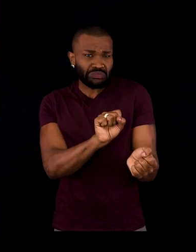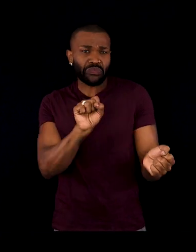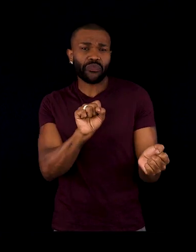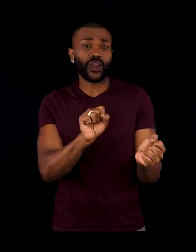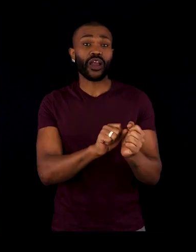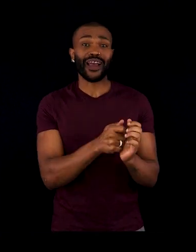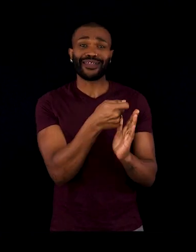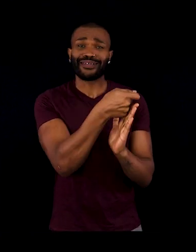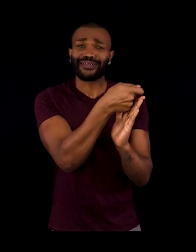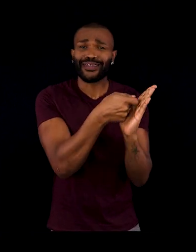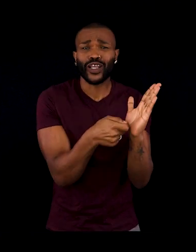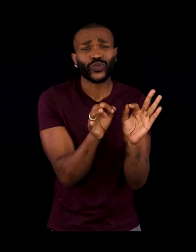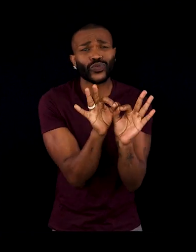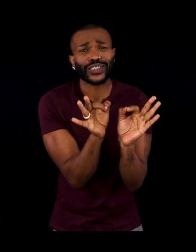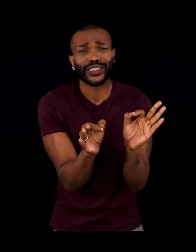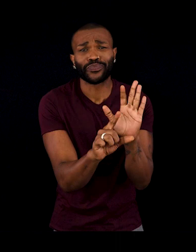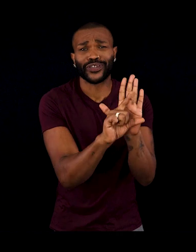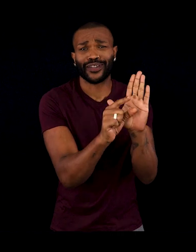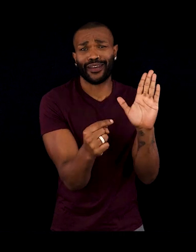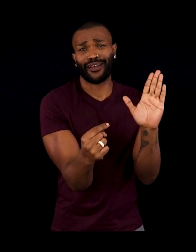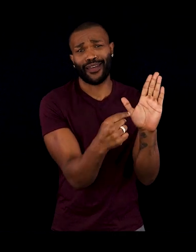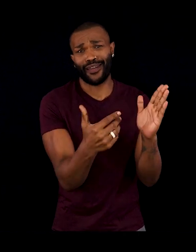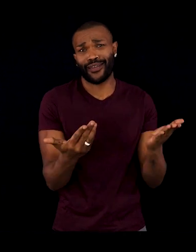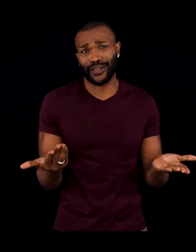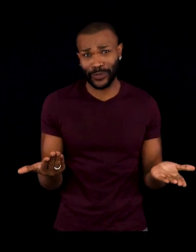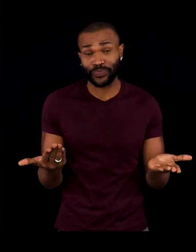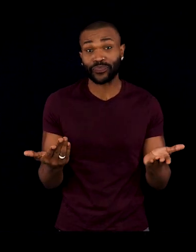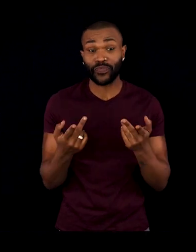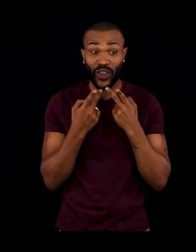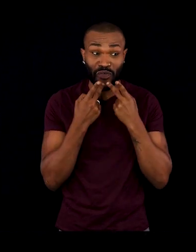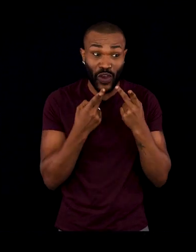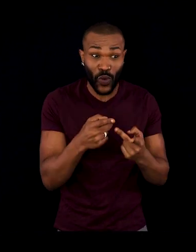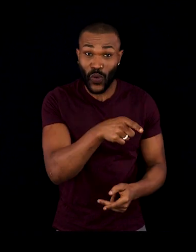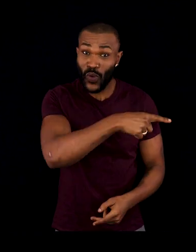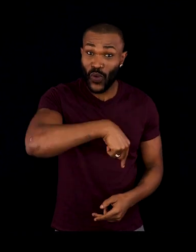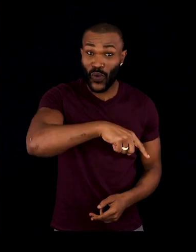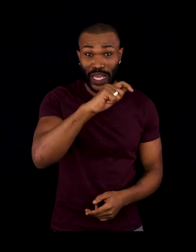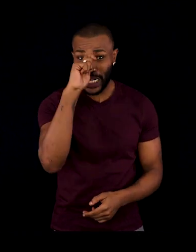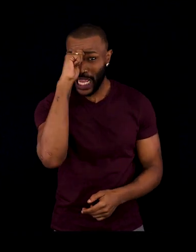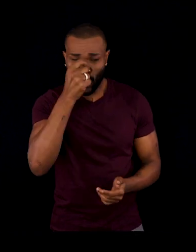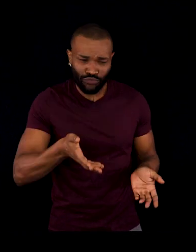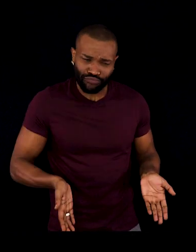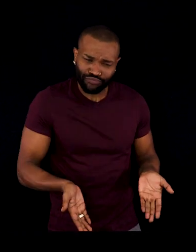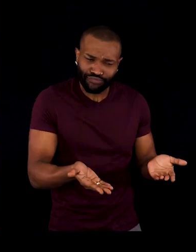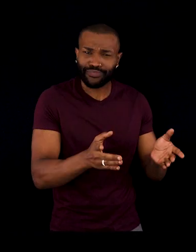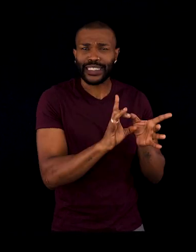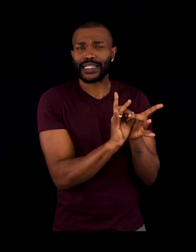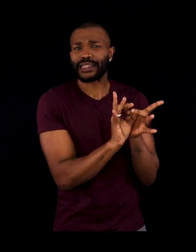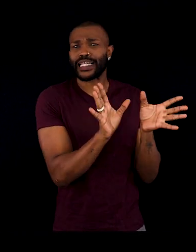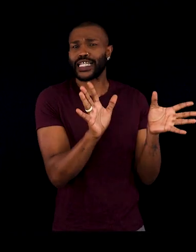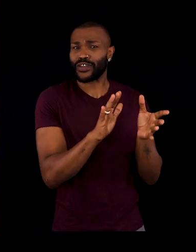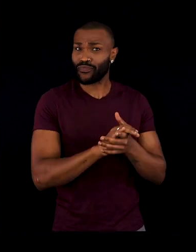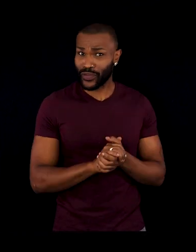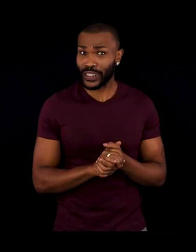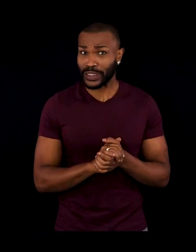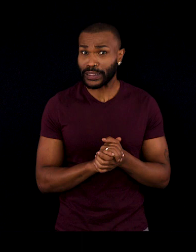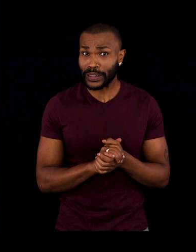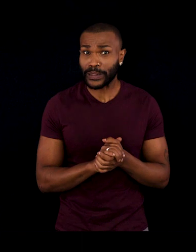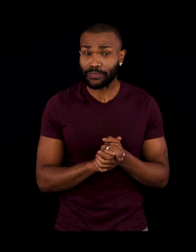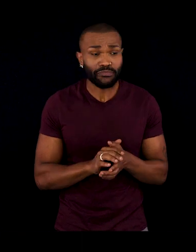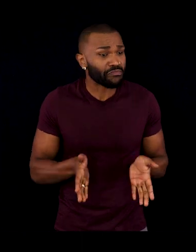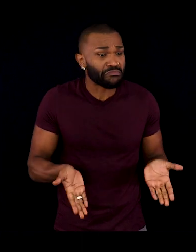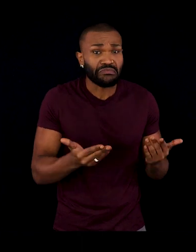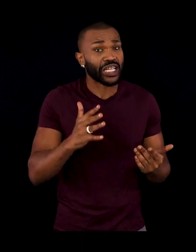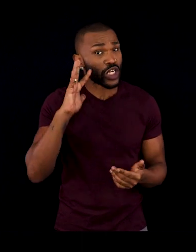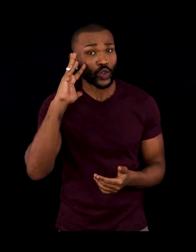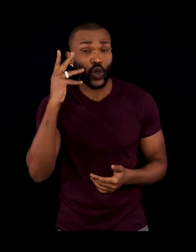em cinco linhas de texto e que falou para os negros: olha, estão livres. E aí o negro teve de se